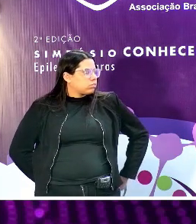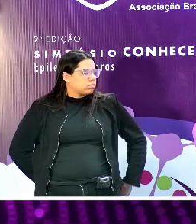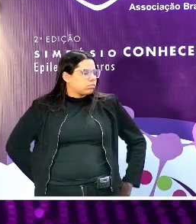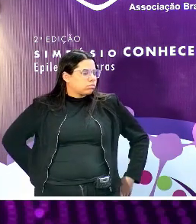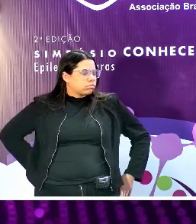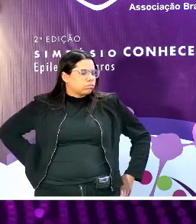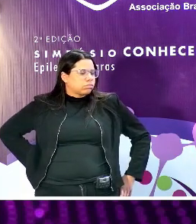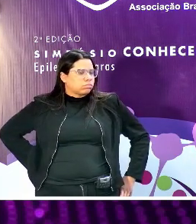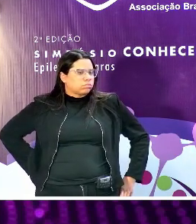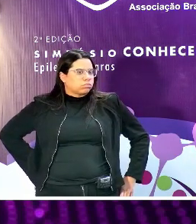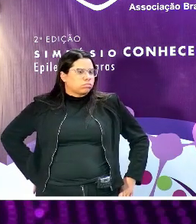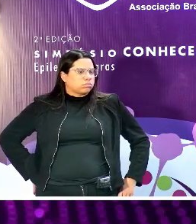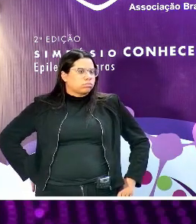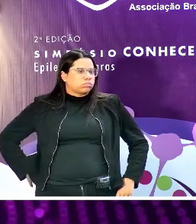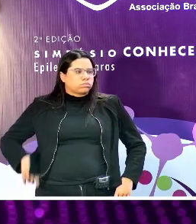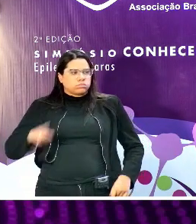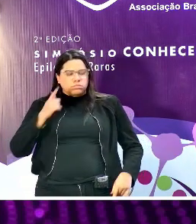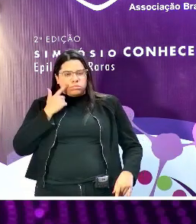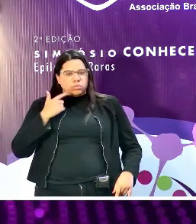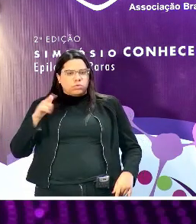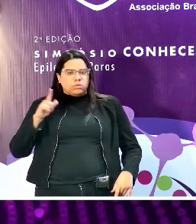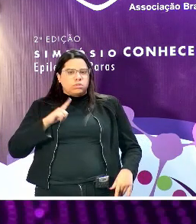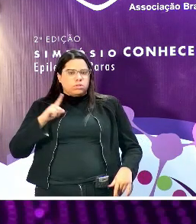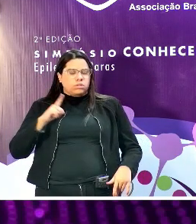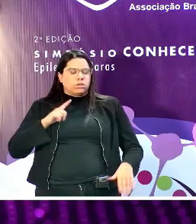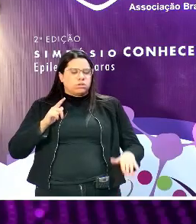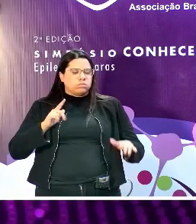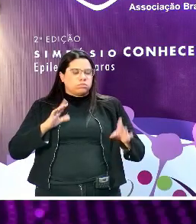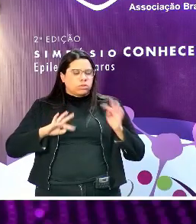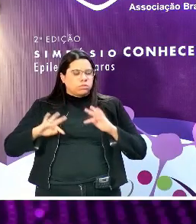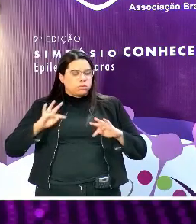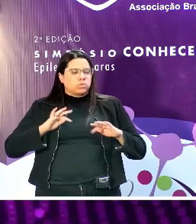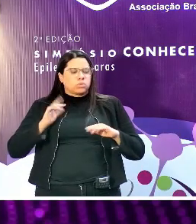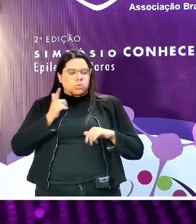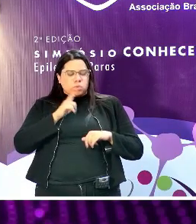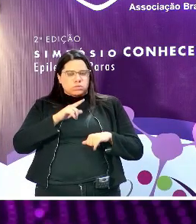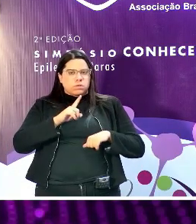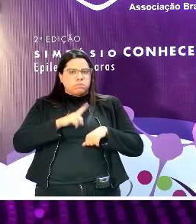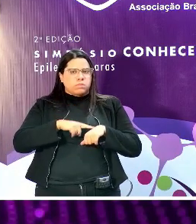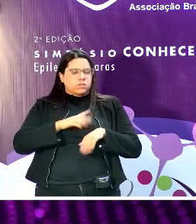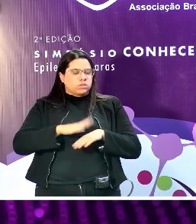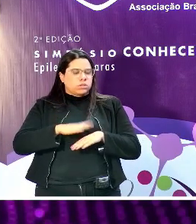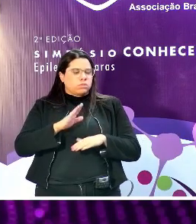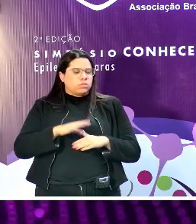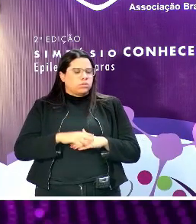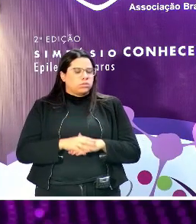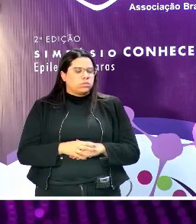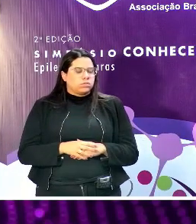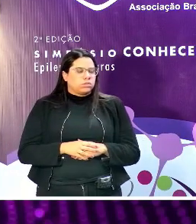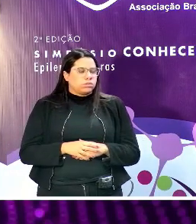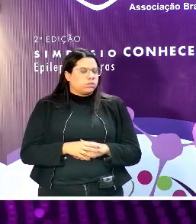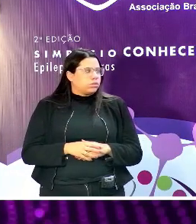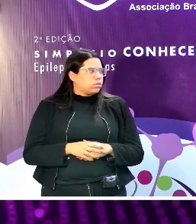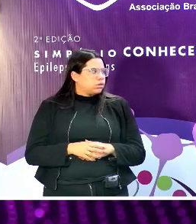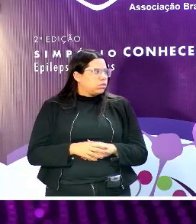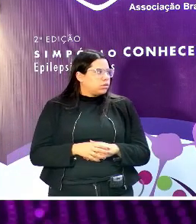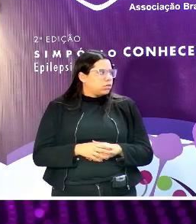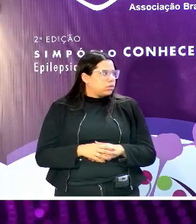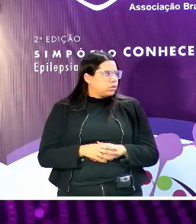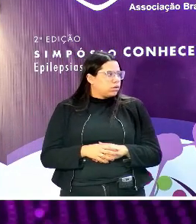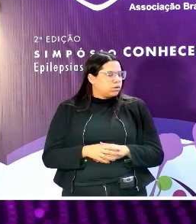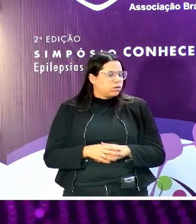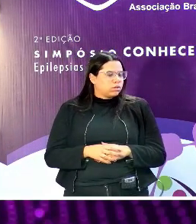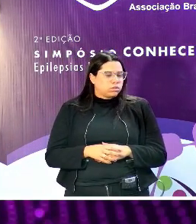E com tratamento, está vendo, ele consegue ficar muito mais tempo. Vou passar aqui para o outro, para eu não extrapolar muito o